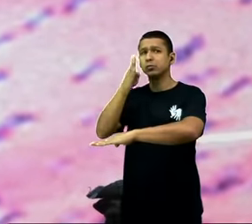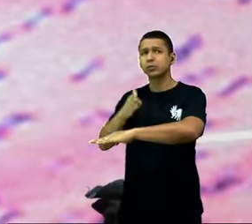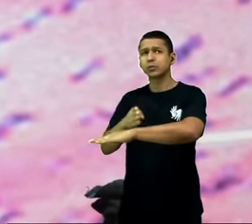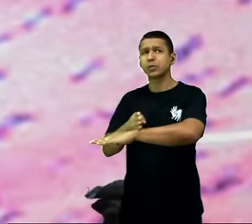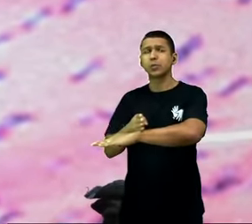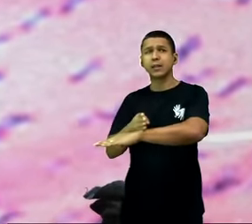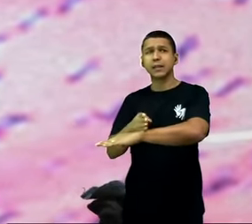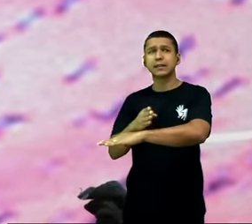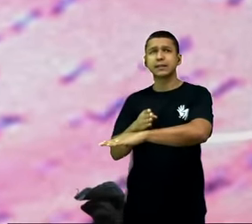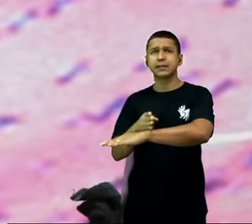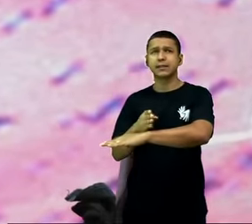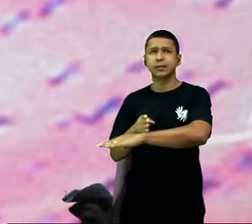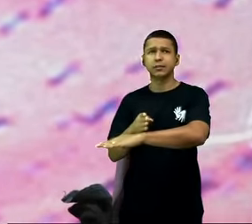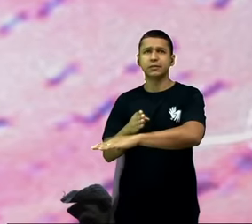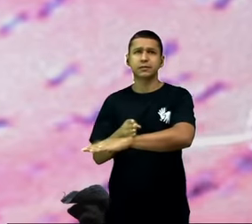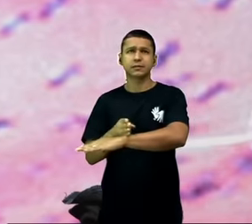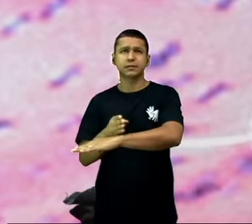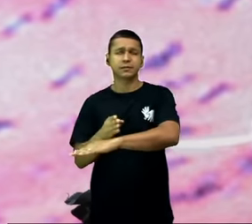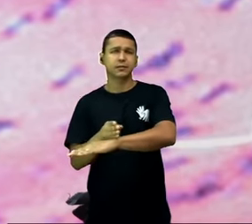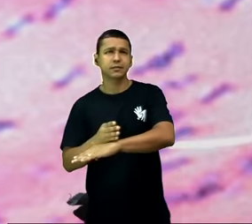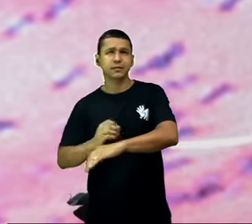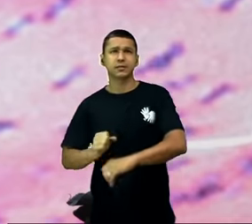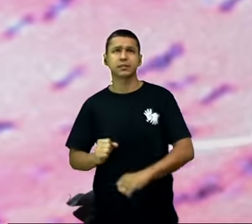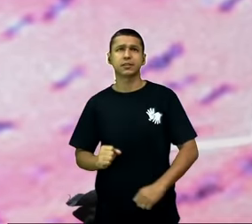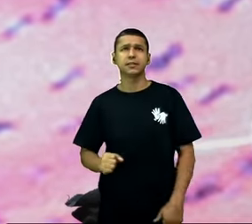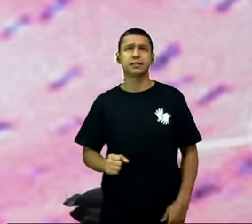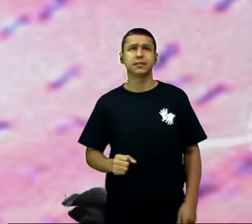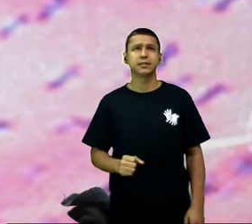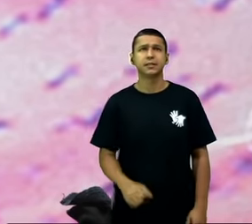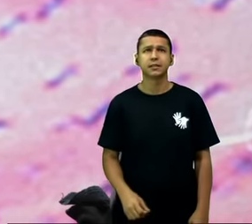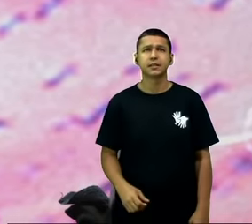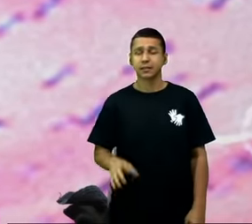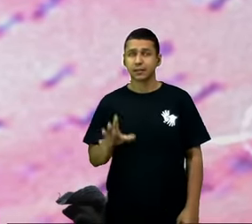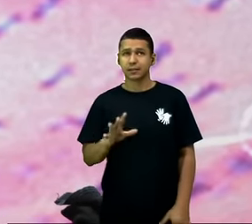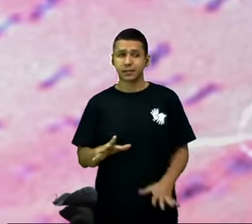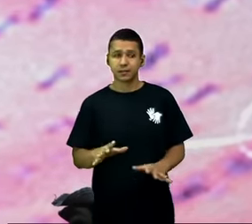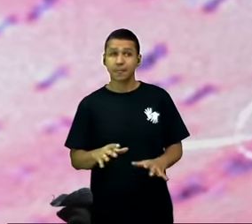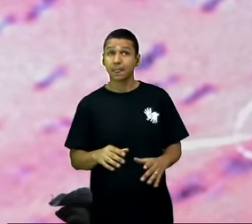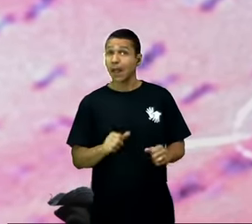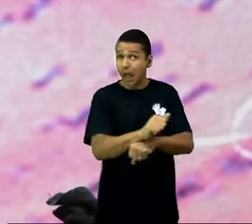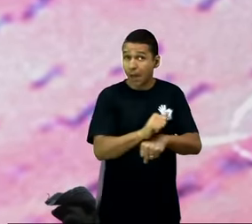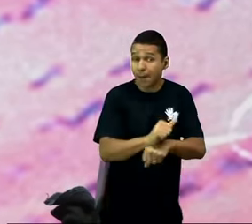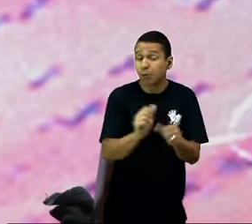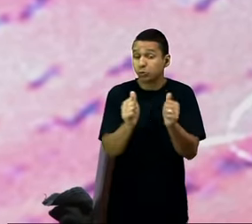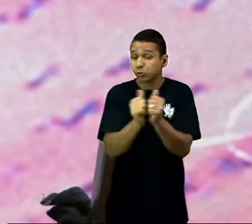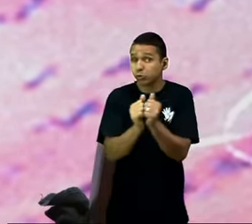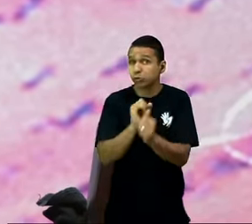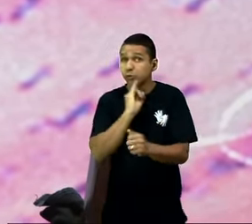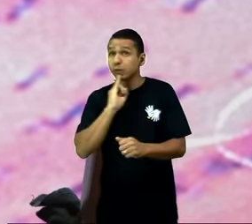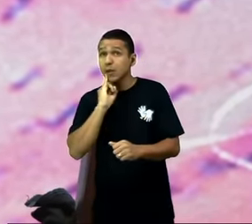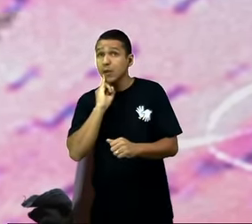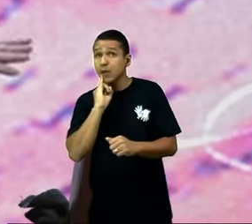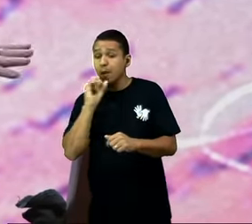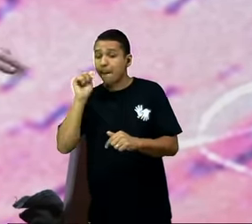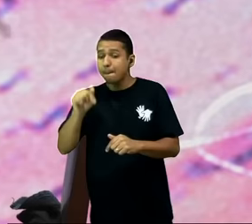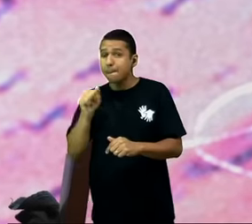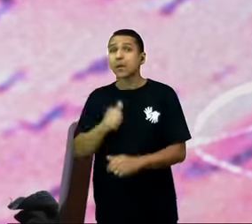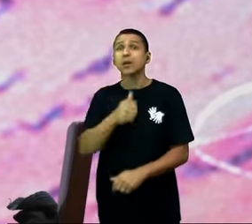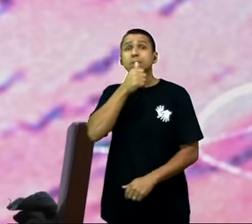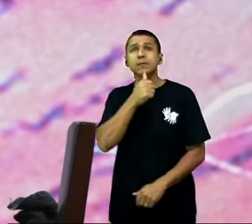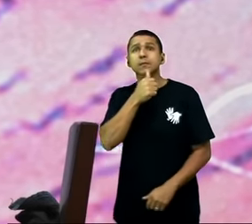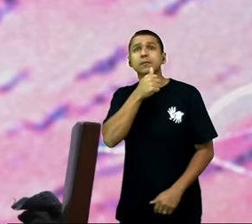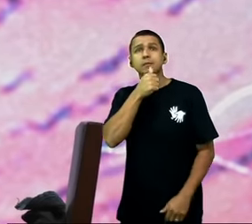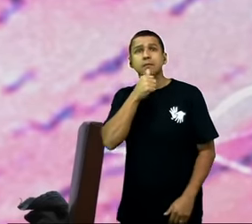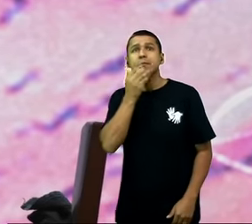Agora, olha que loucura. Abraão só vai aparecer de novo com Isaac para sacrificar a promessa.